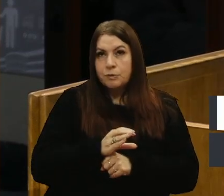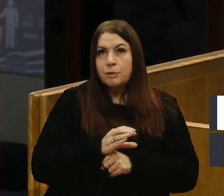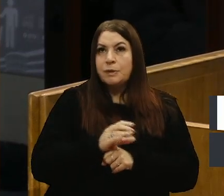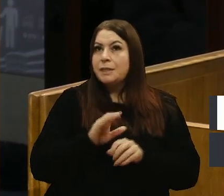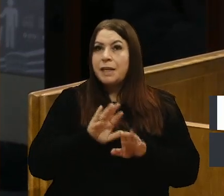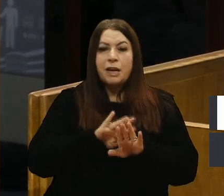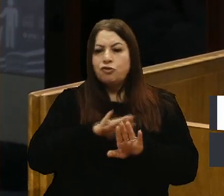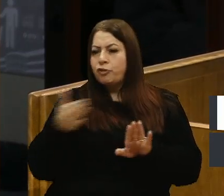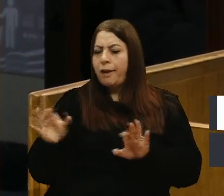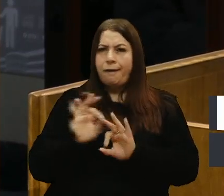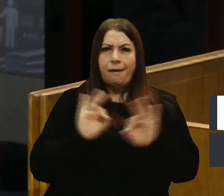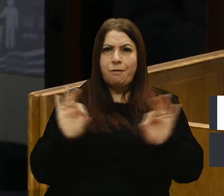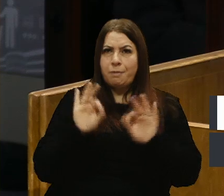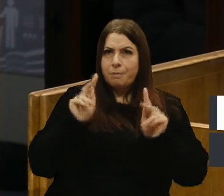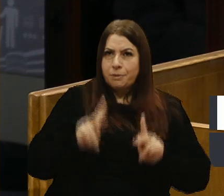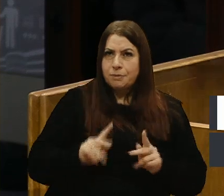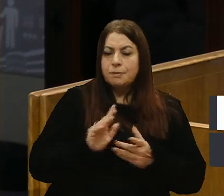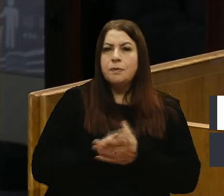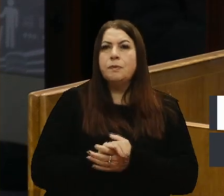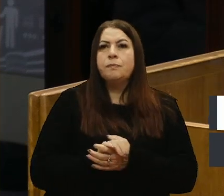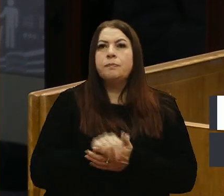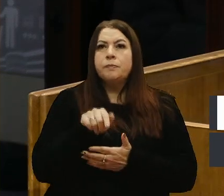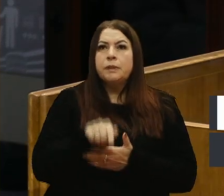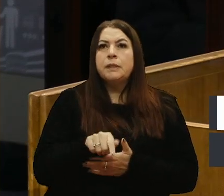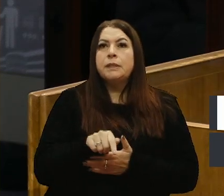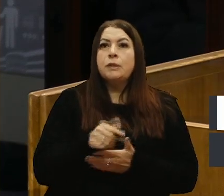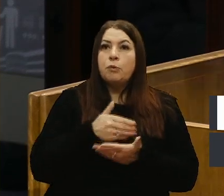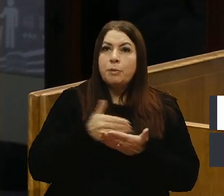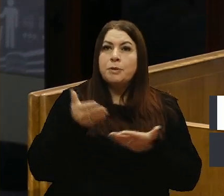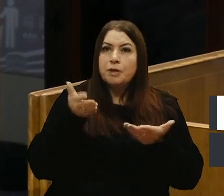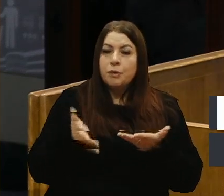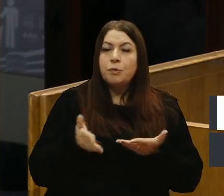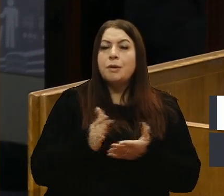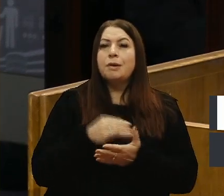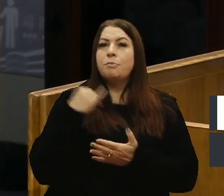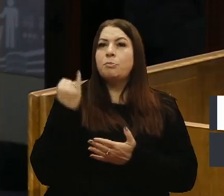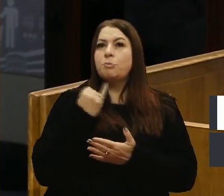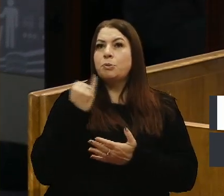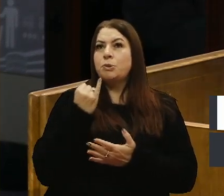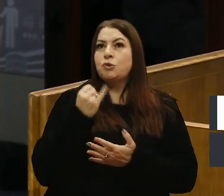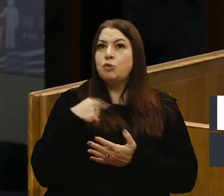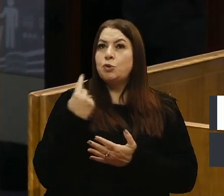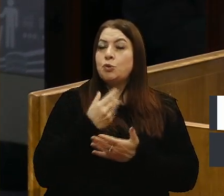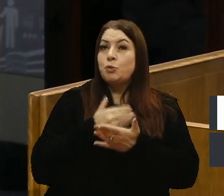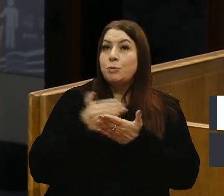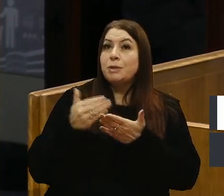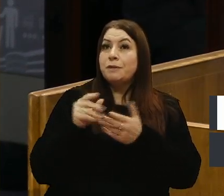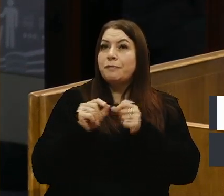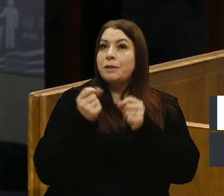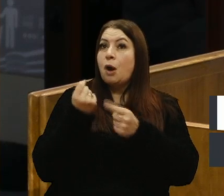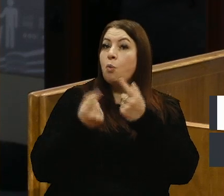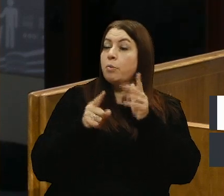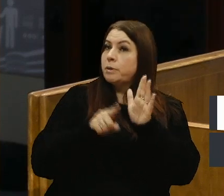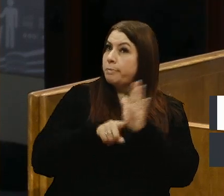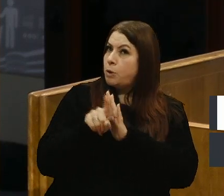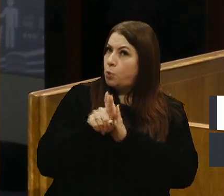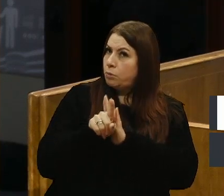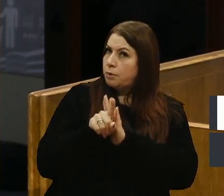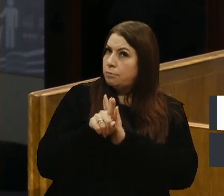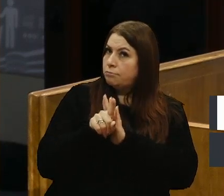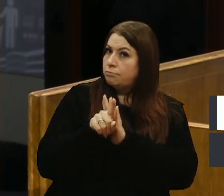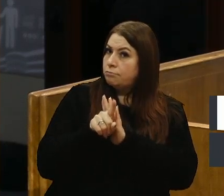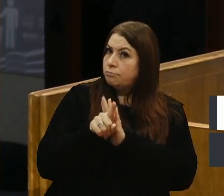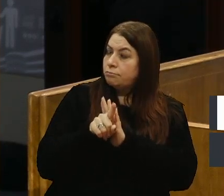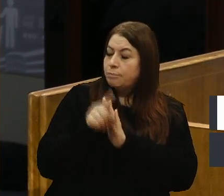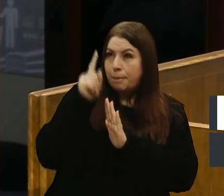distinção de ninguém. E acho que desde já, gente, é importante que a gente comece a fazer algumas perguntas para promover